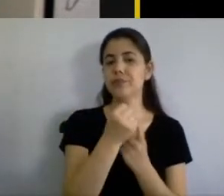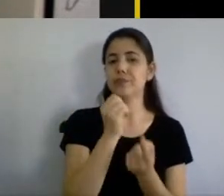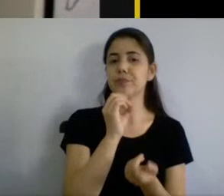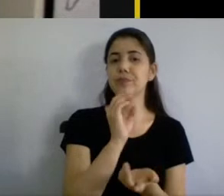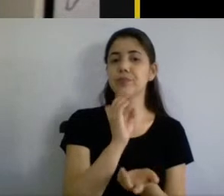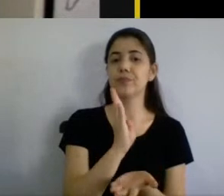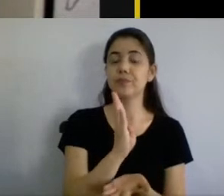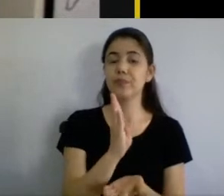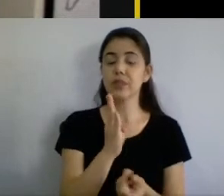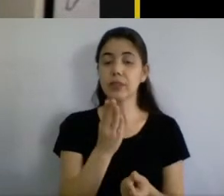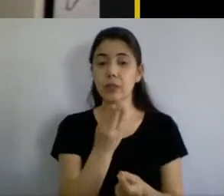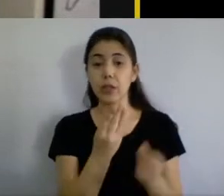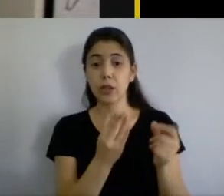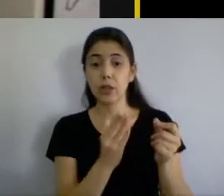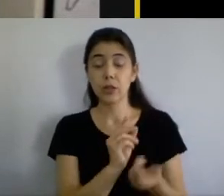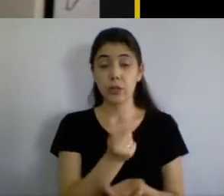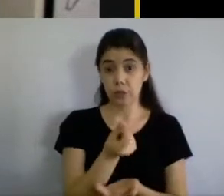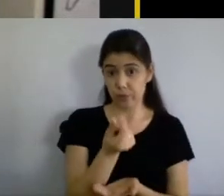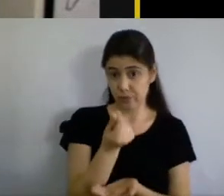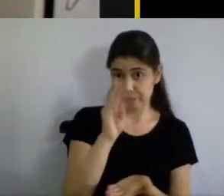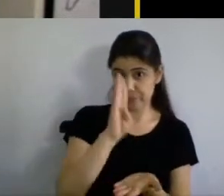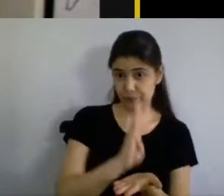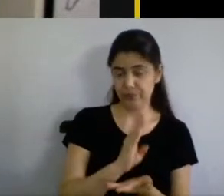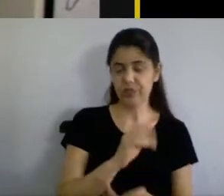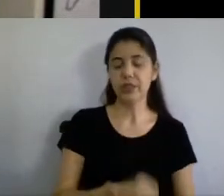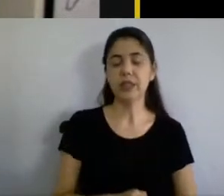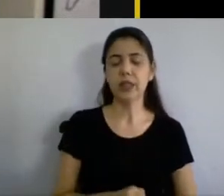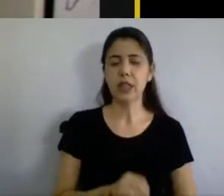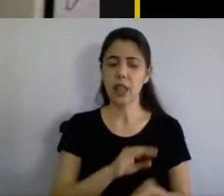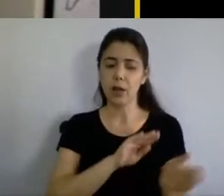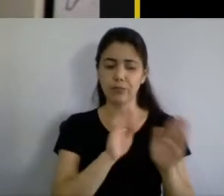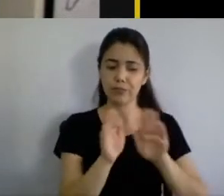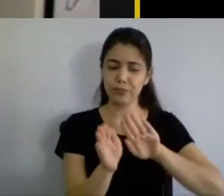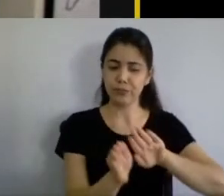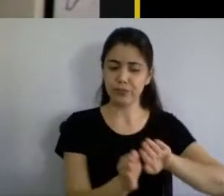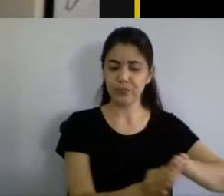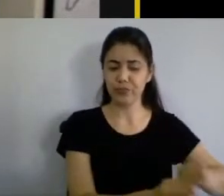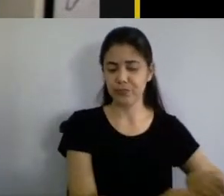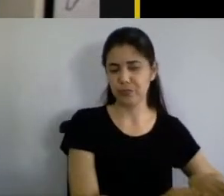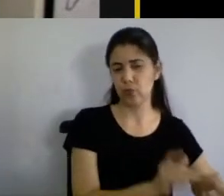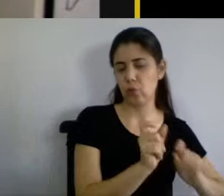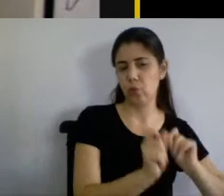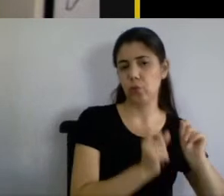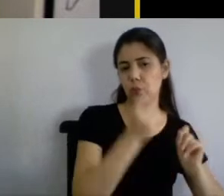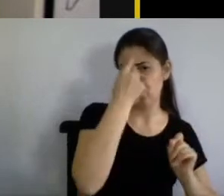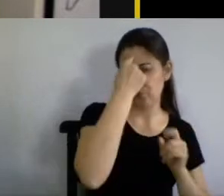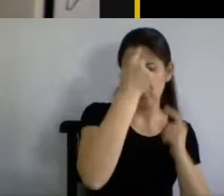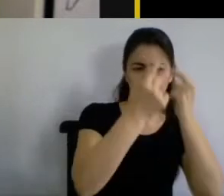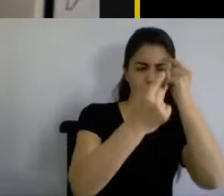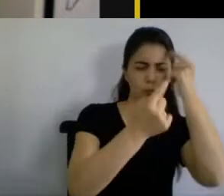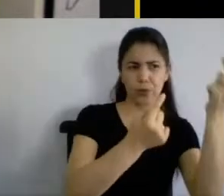continuamente a artificialidade e a não naturalidade dos